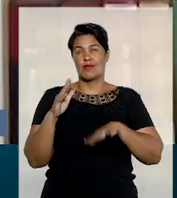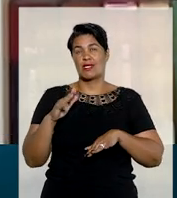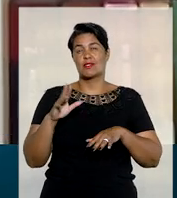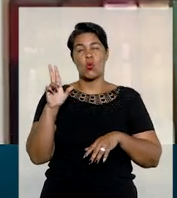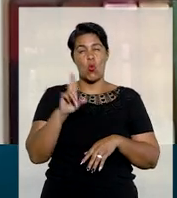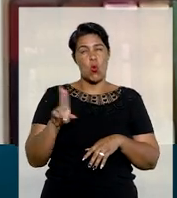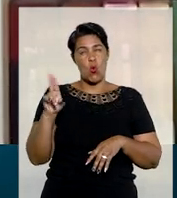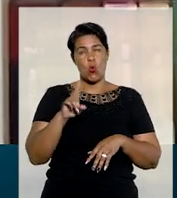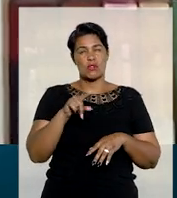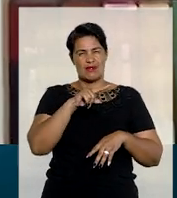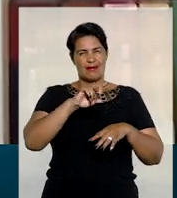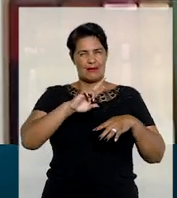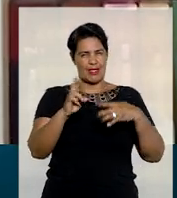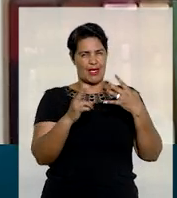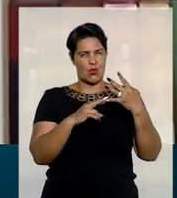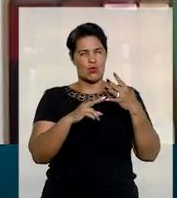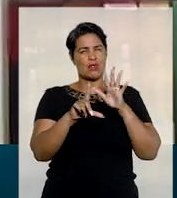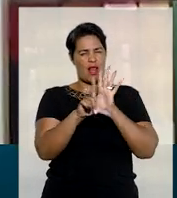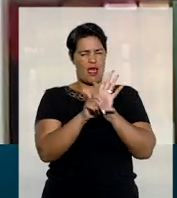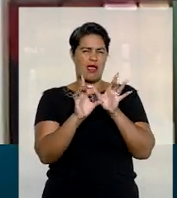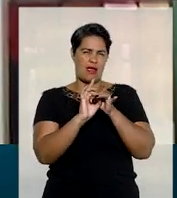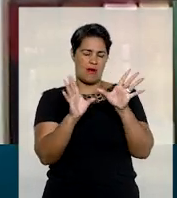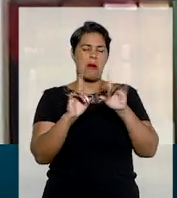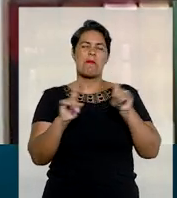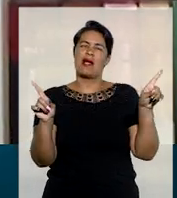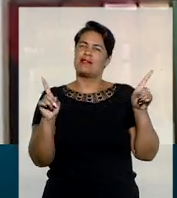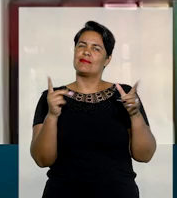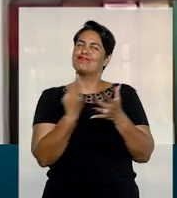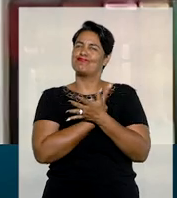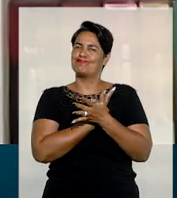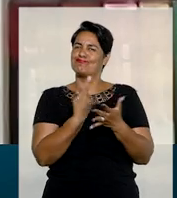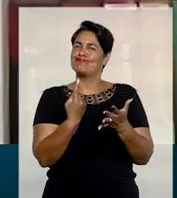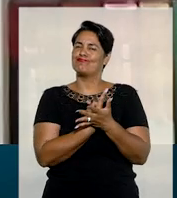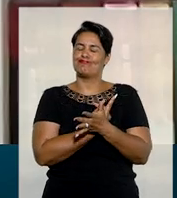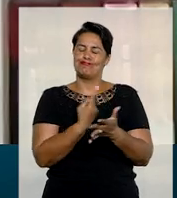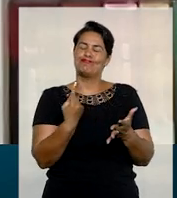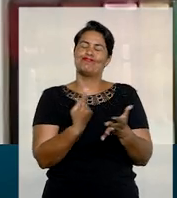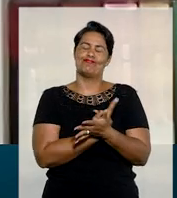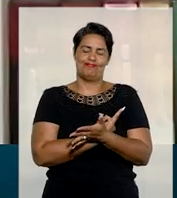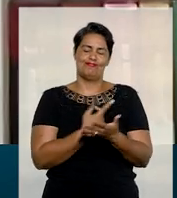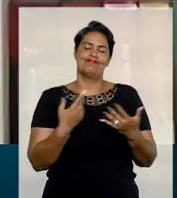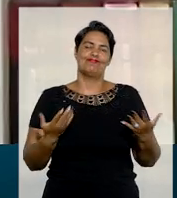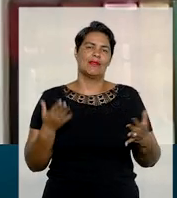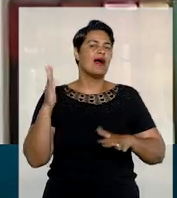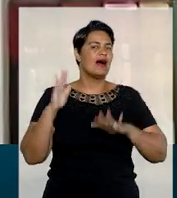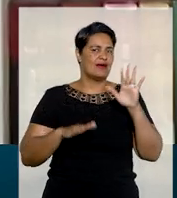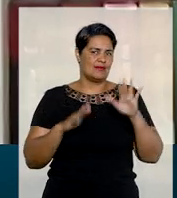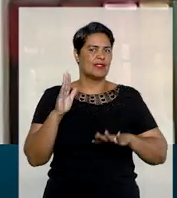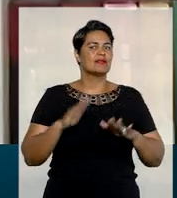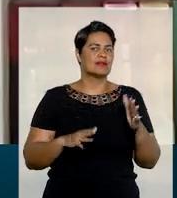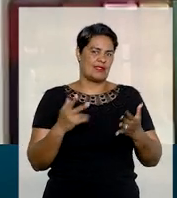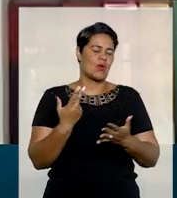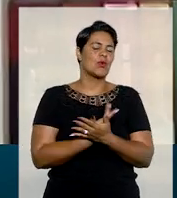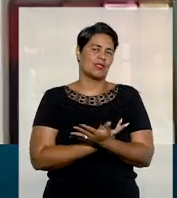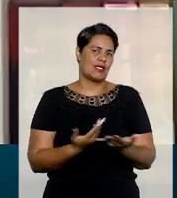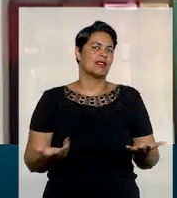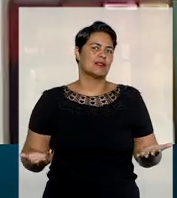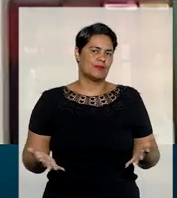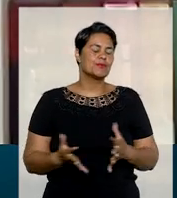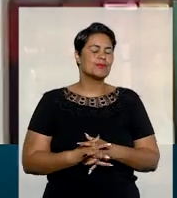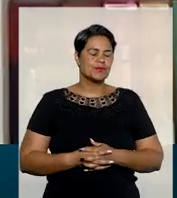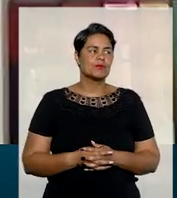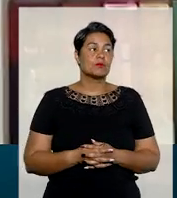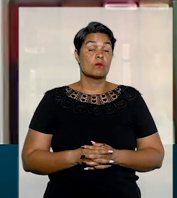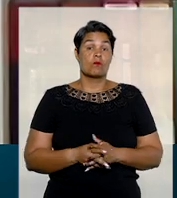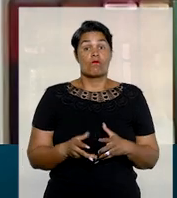recurso que a lei autoriza, né? Então, é uma consequência possível ocorram esses efeitos infringentes